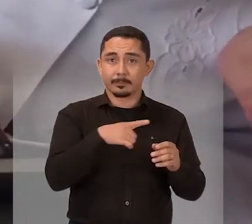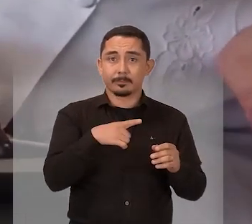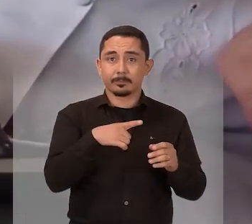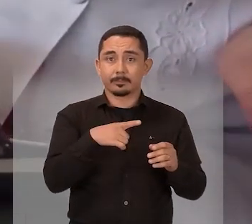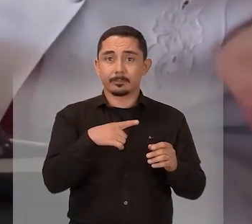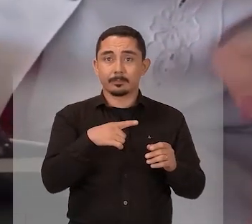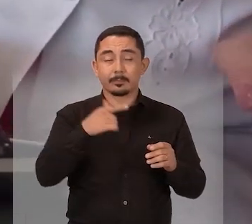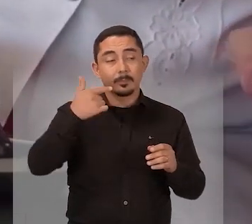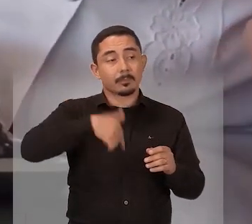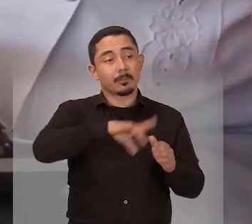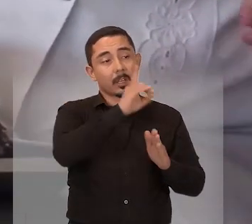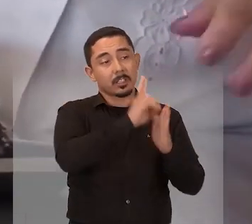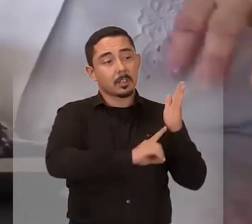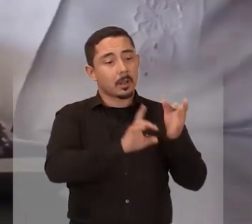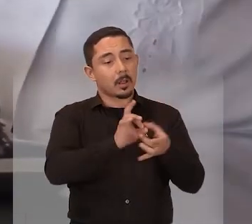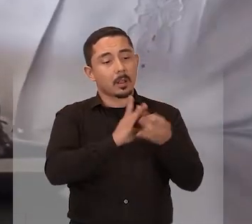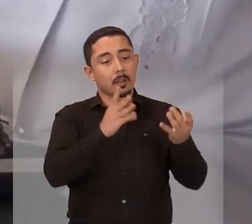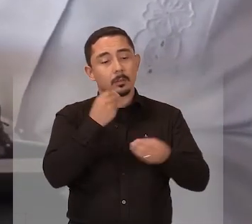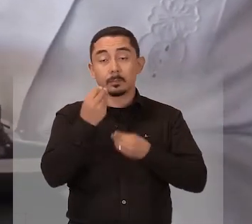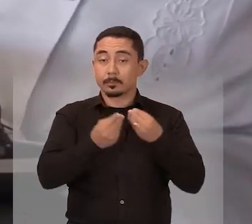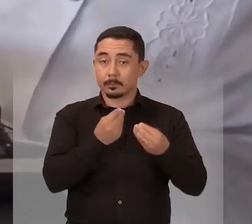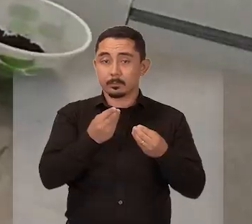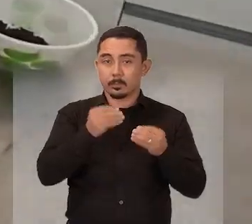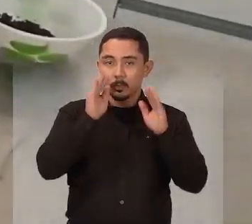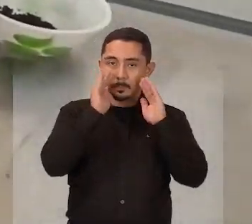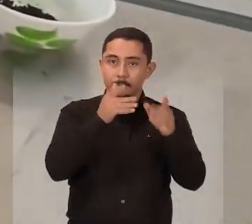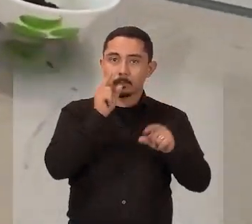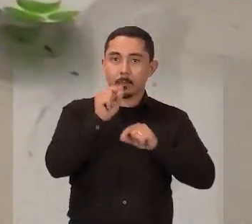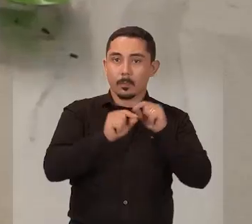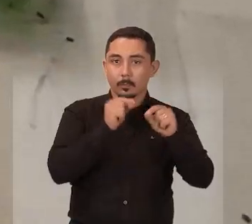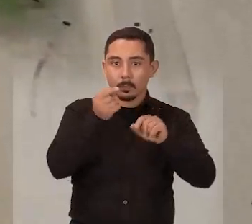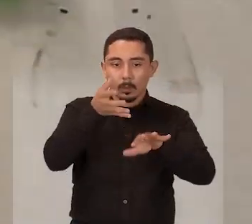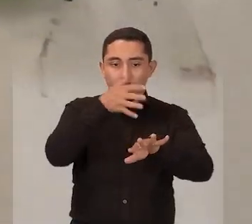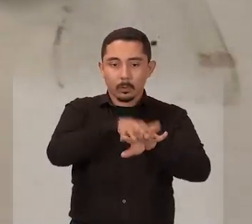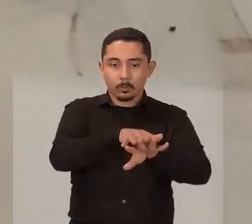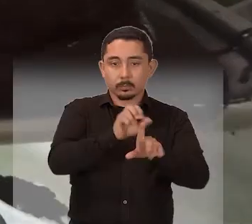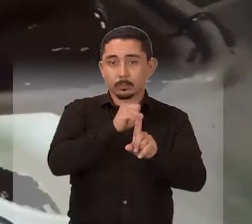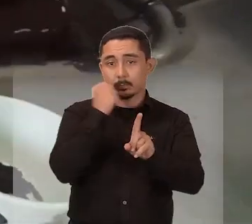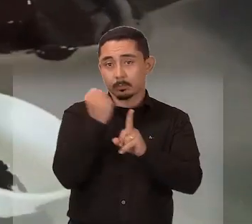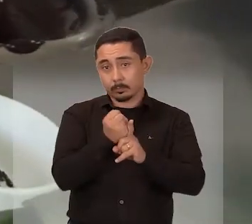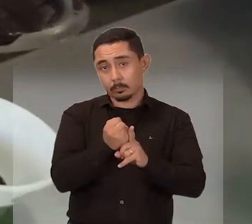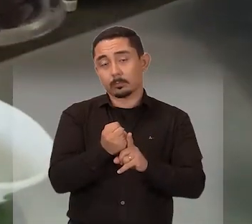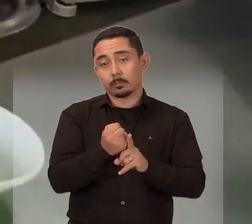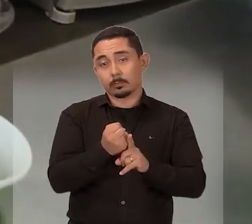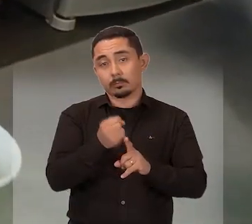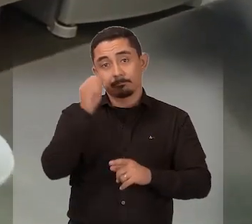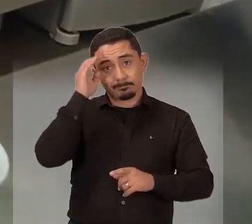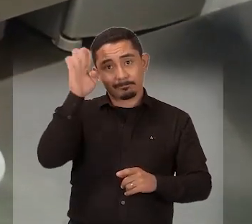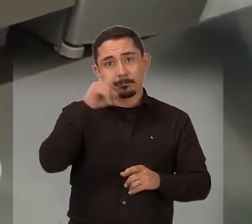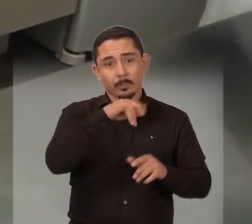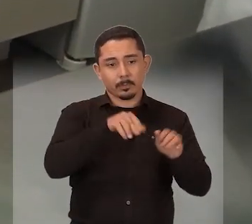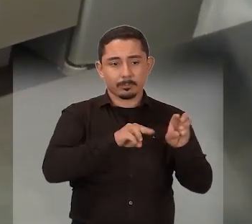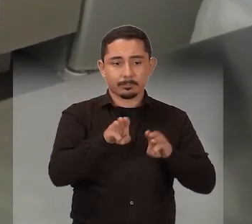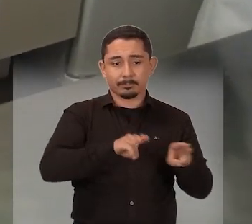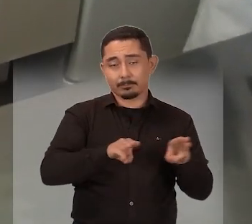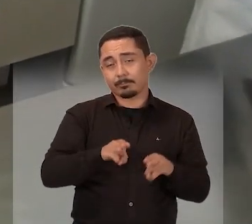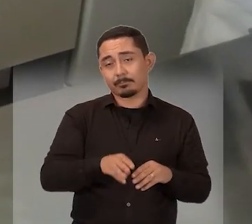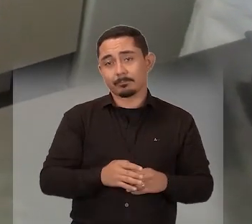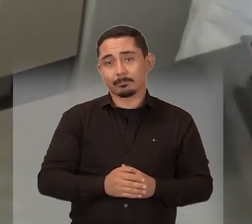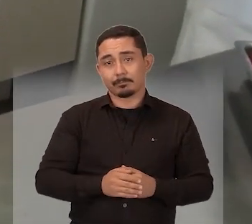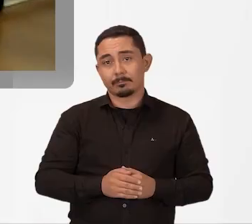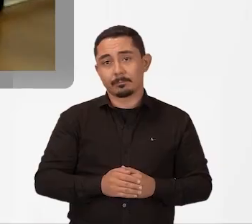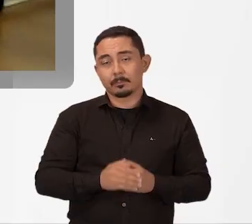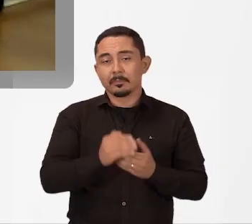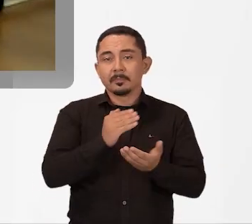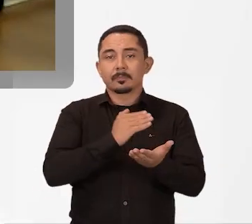o exercício de direitos e liberdades. O objetivo é justamente a inclusão social, inclusive no mercado de